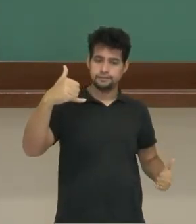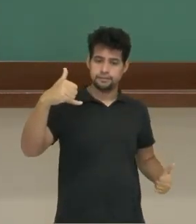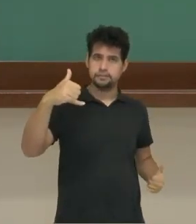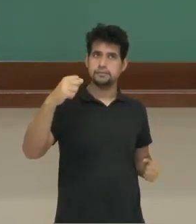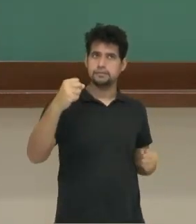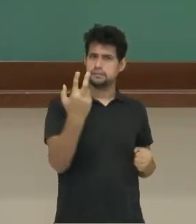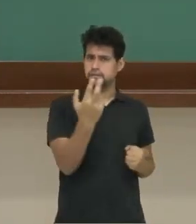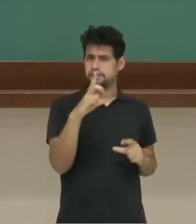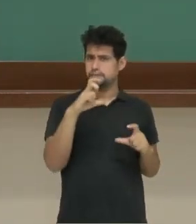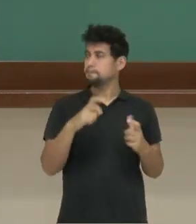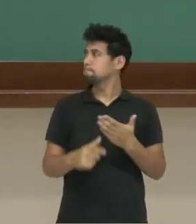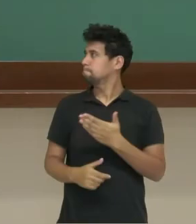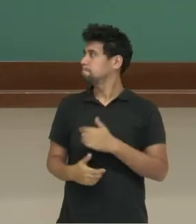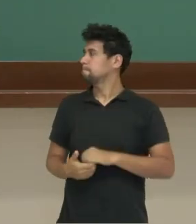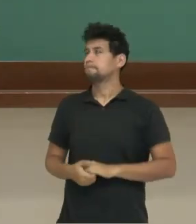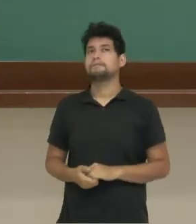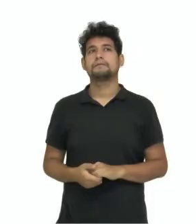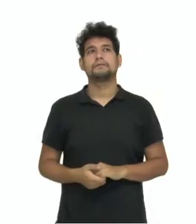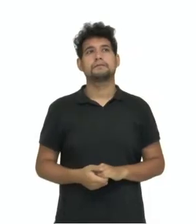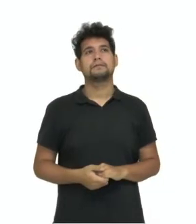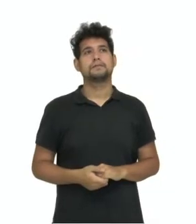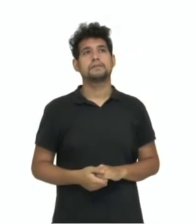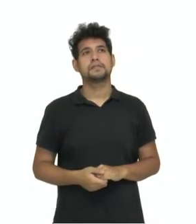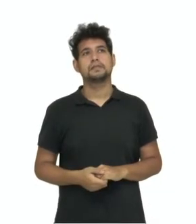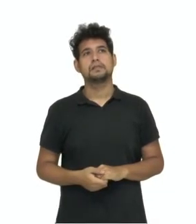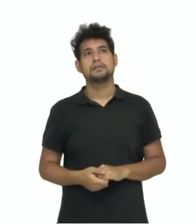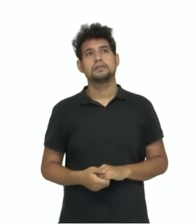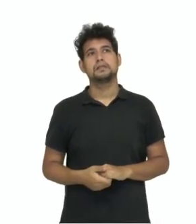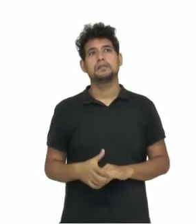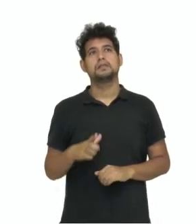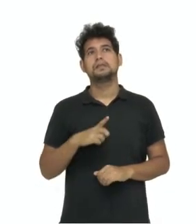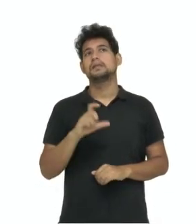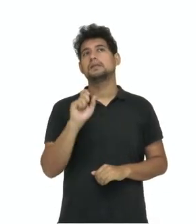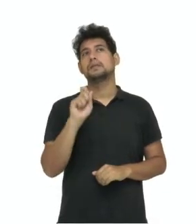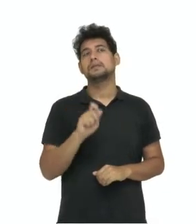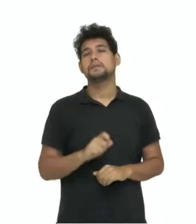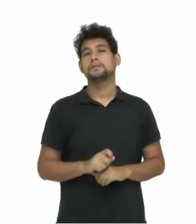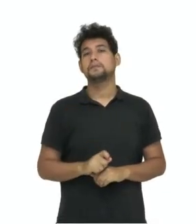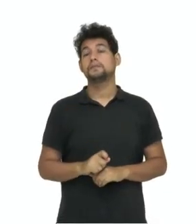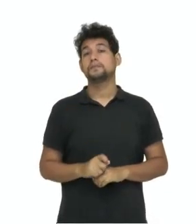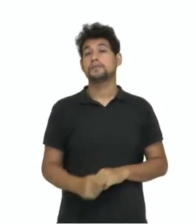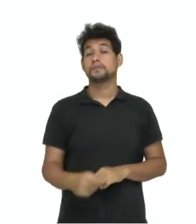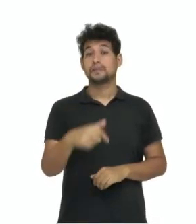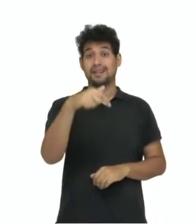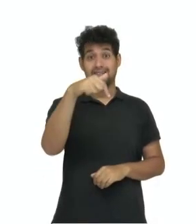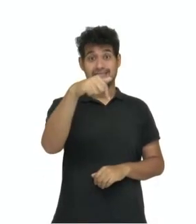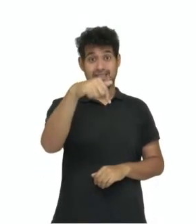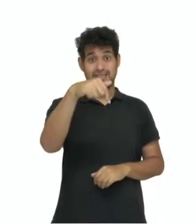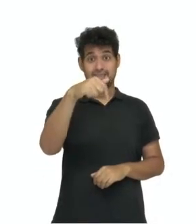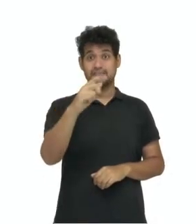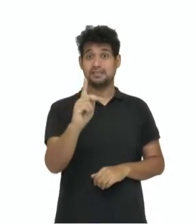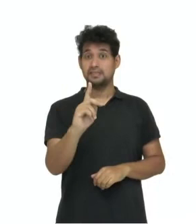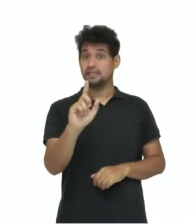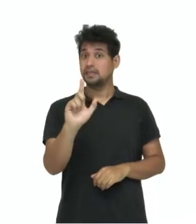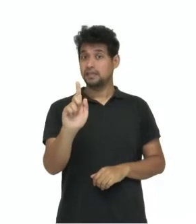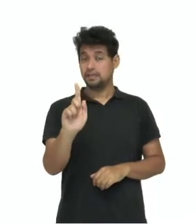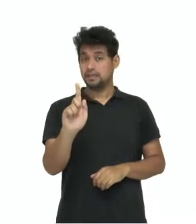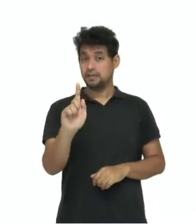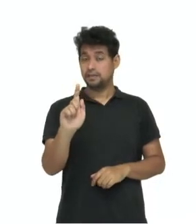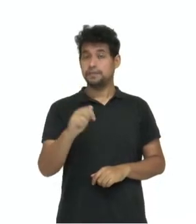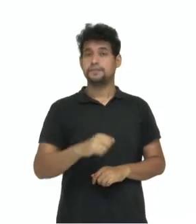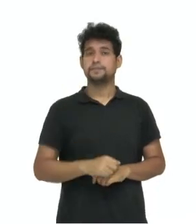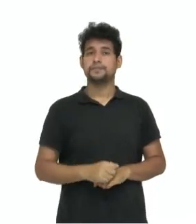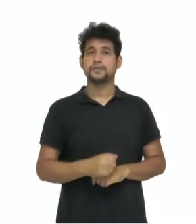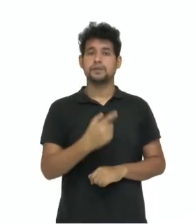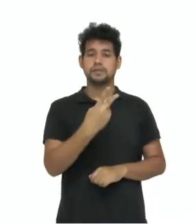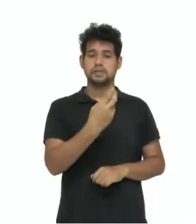ok? O martelo e o peso tem 7 kg 260 gramas. O